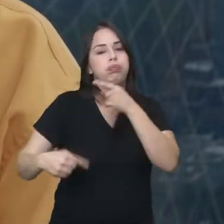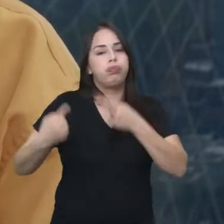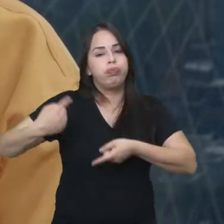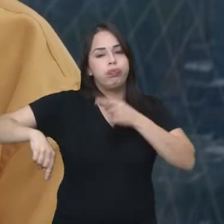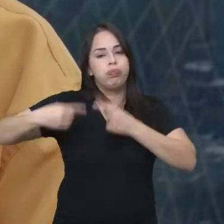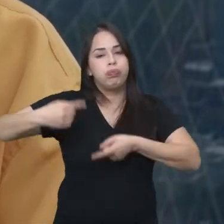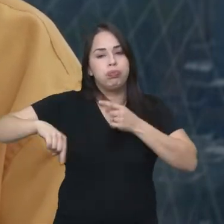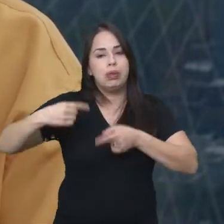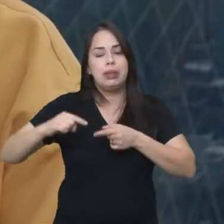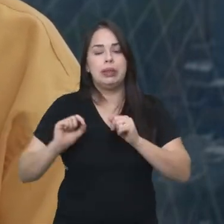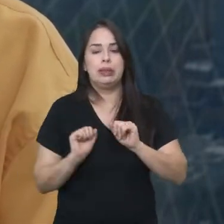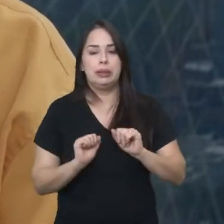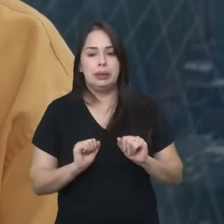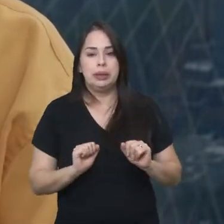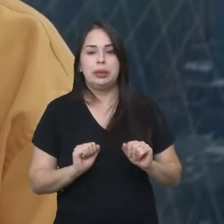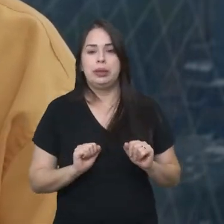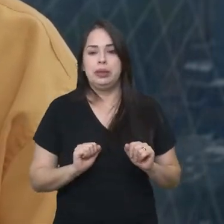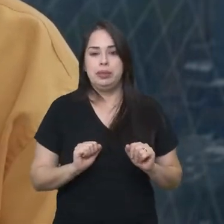para construção